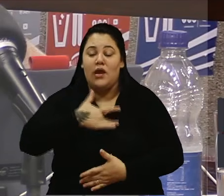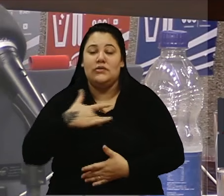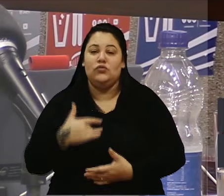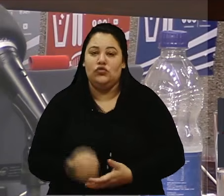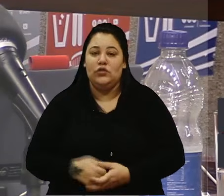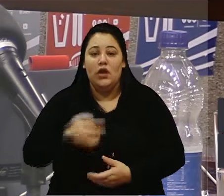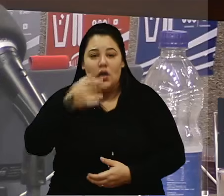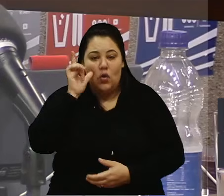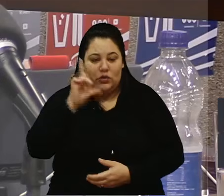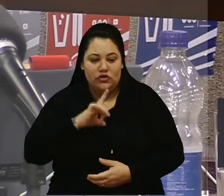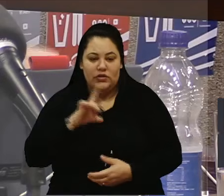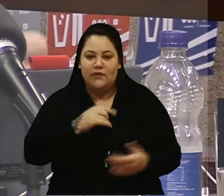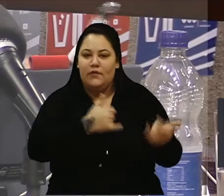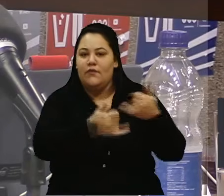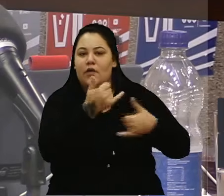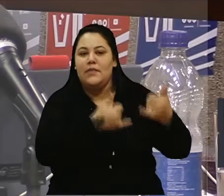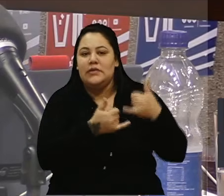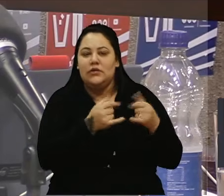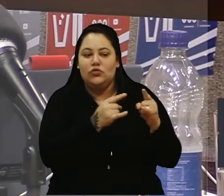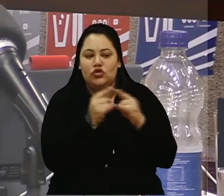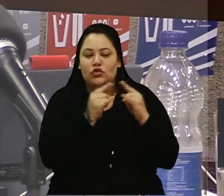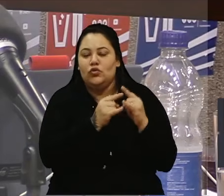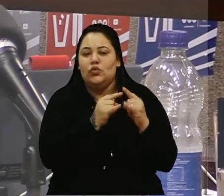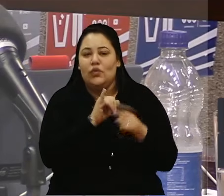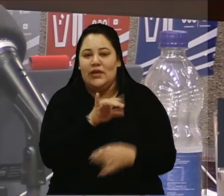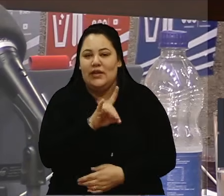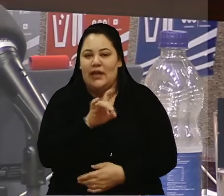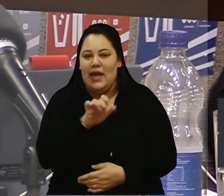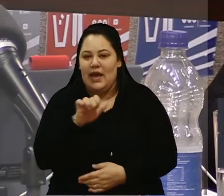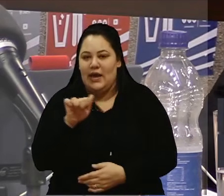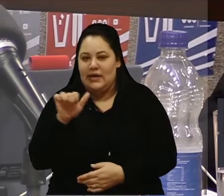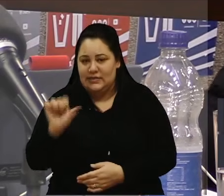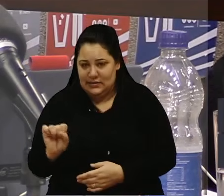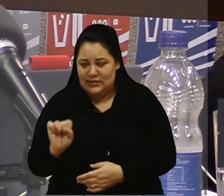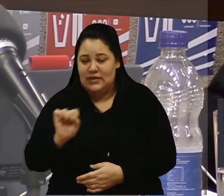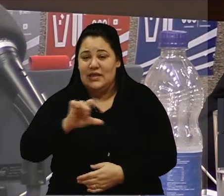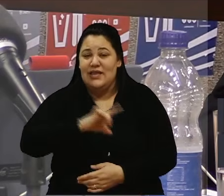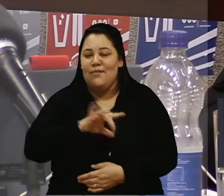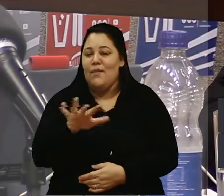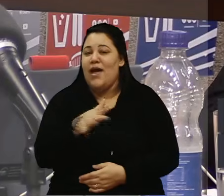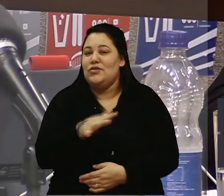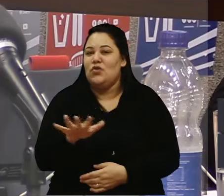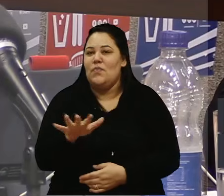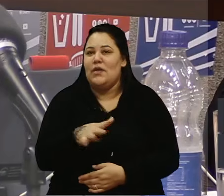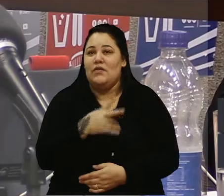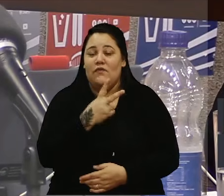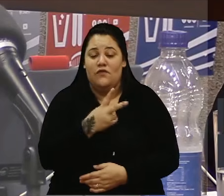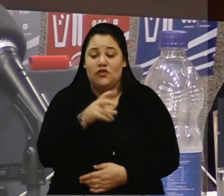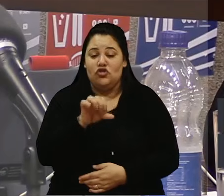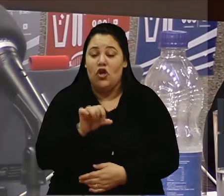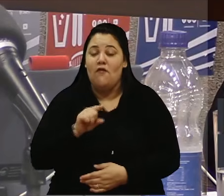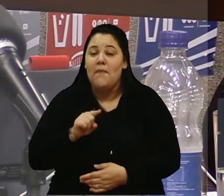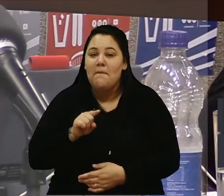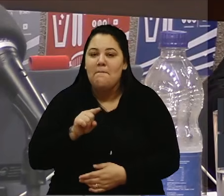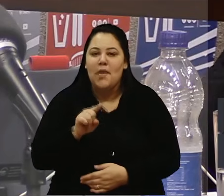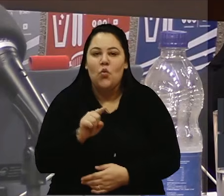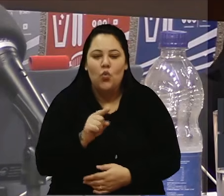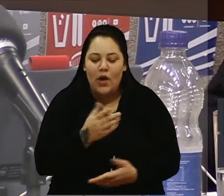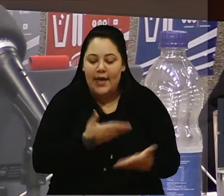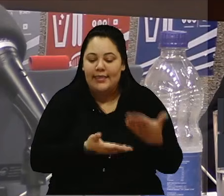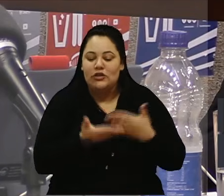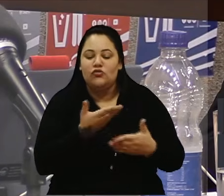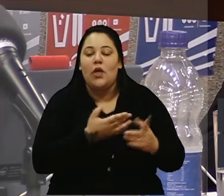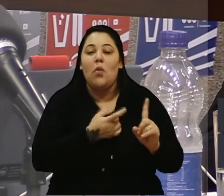nós tivemos um dado do Instituto Ideias que nós temos cerca de 29 mil atendimentos